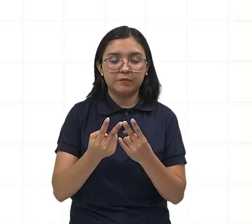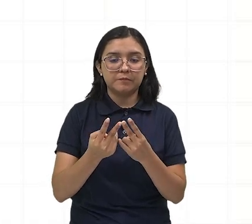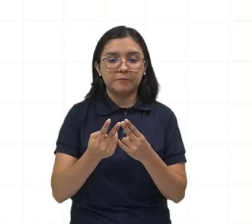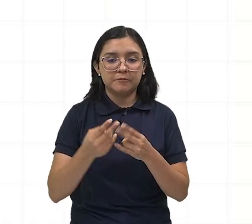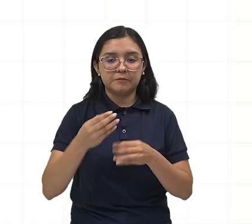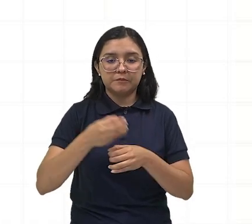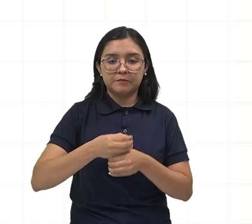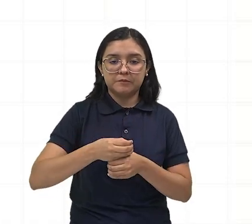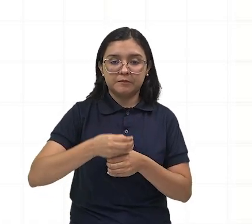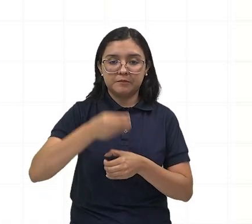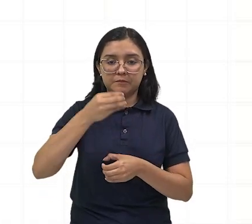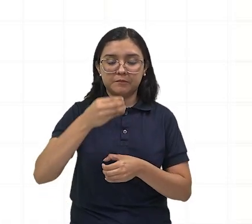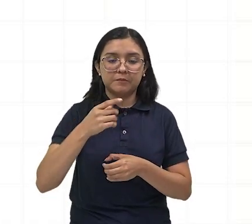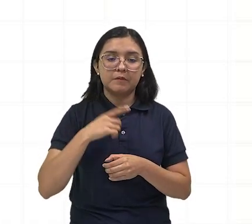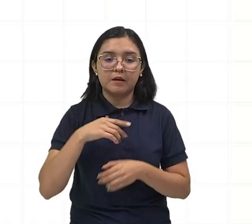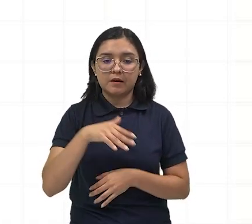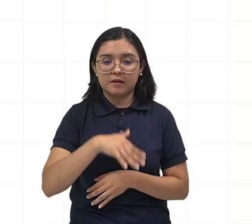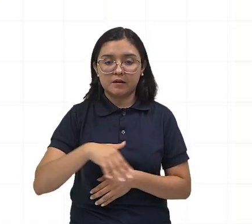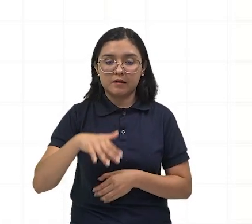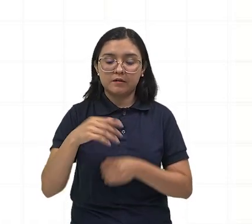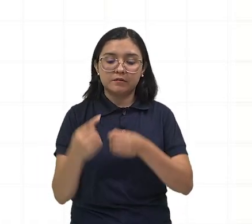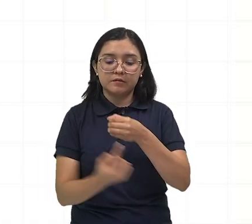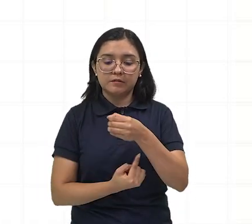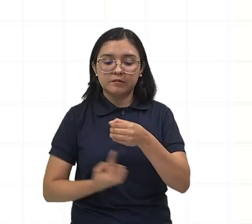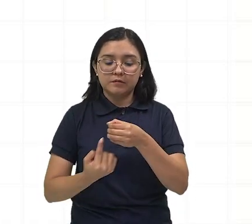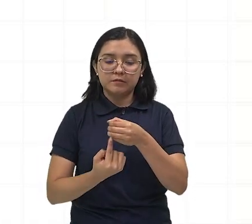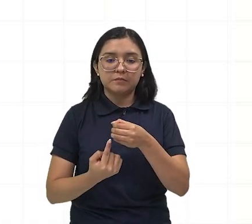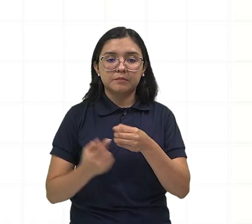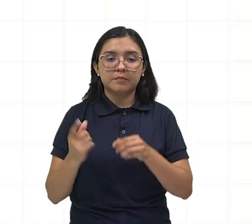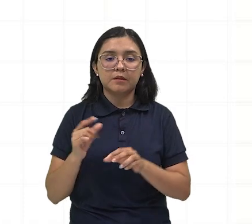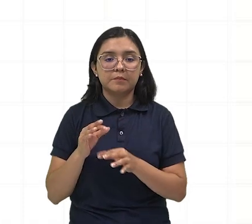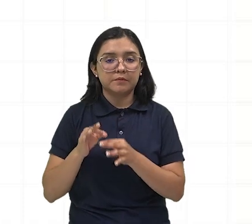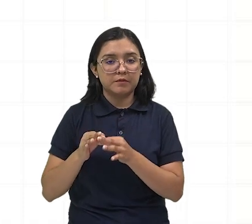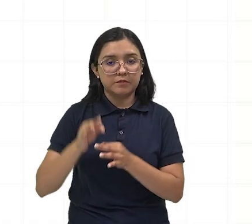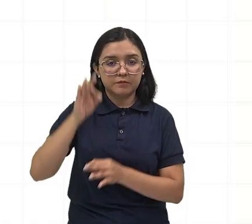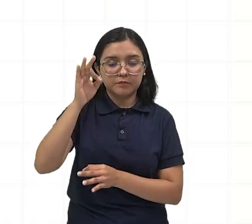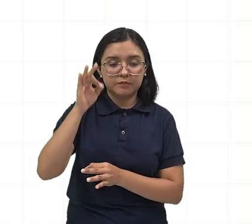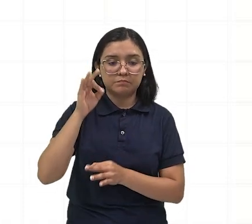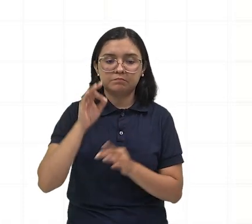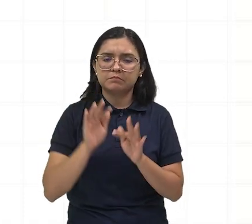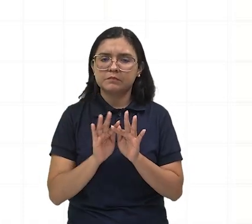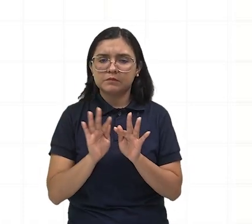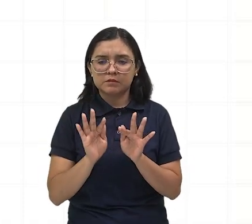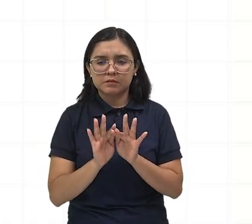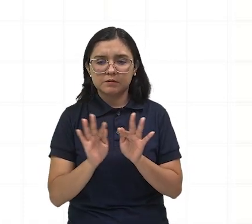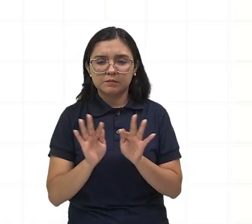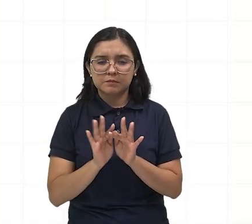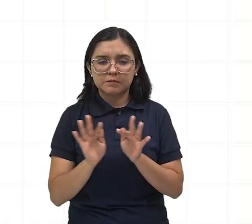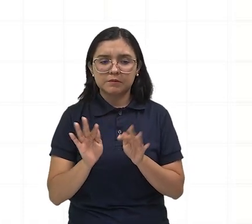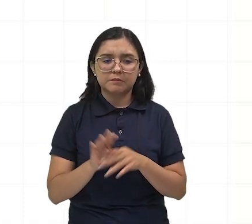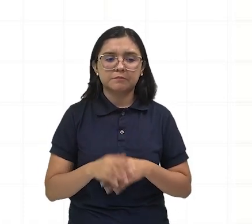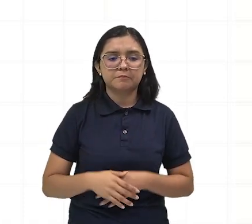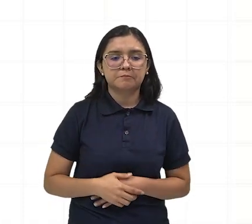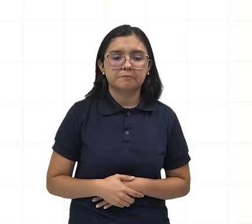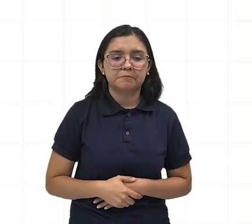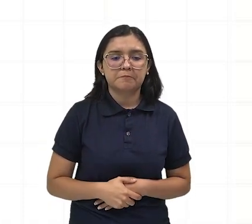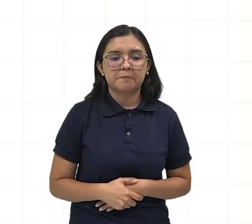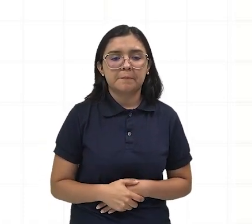produto da área de sua base pela medida da altura. Simples assim. Produto,